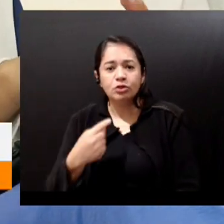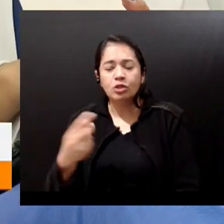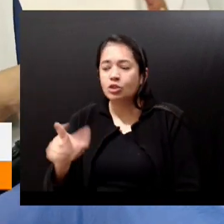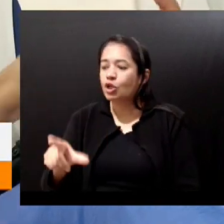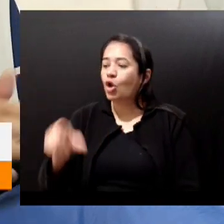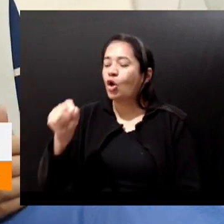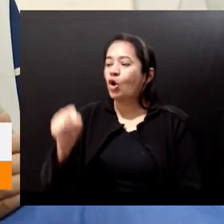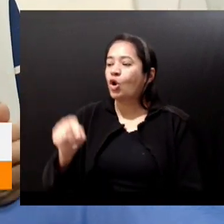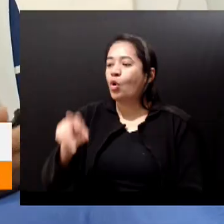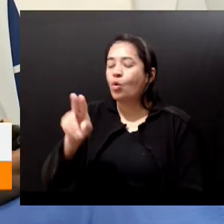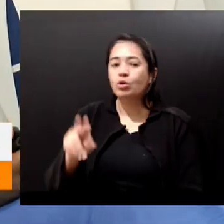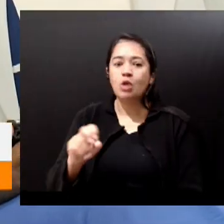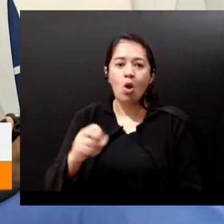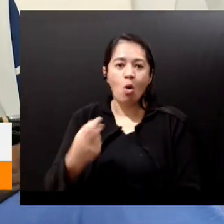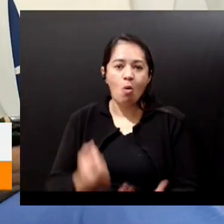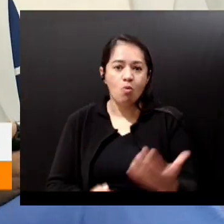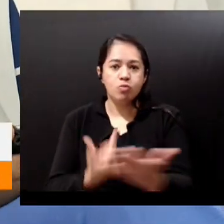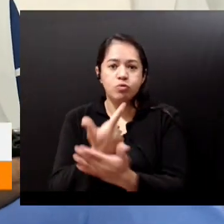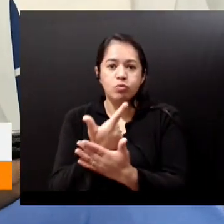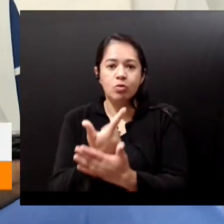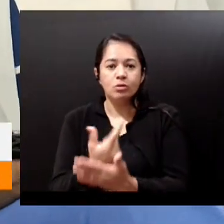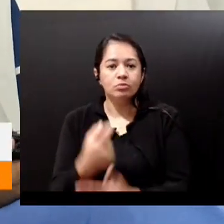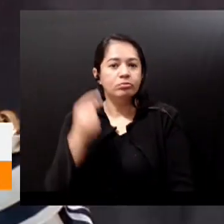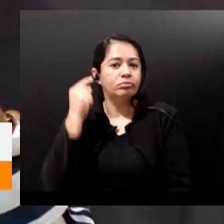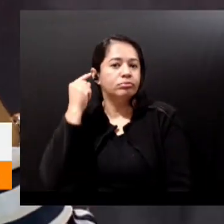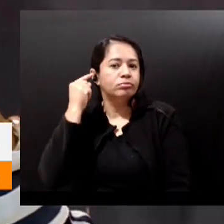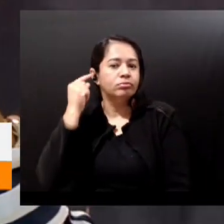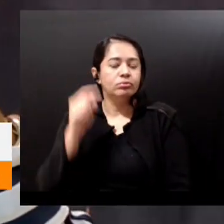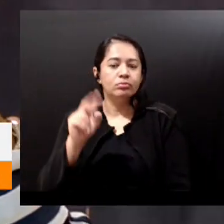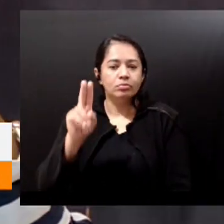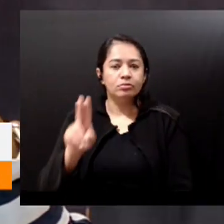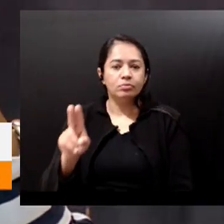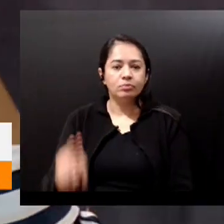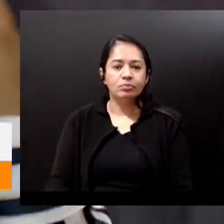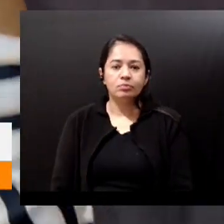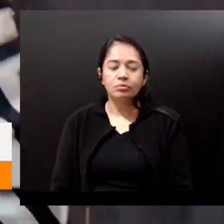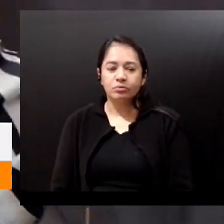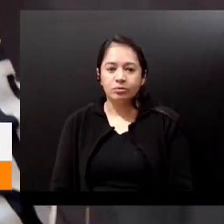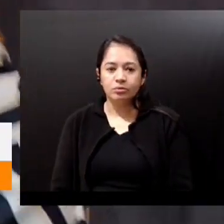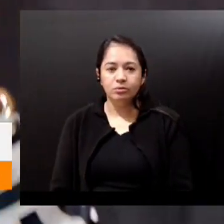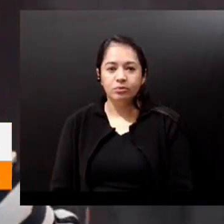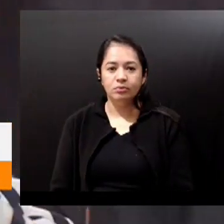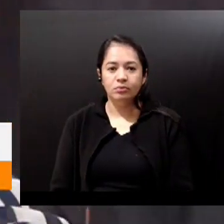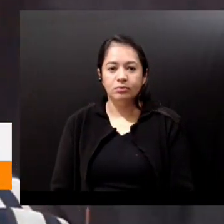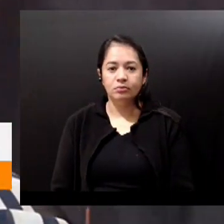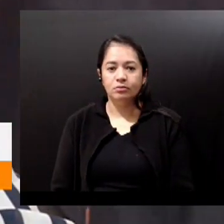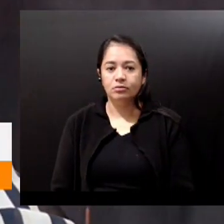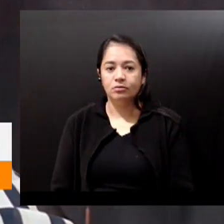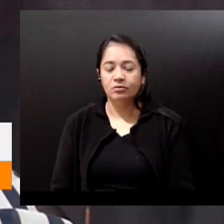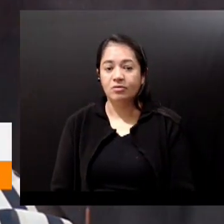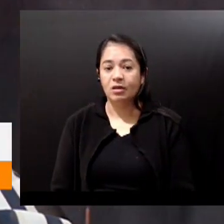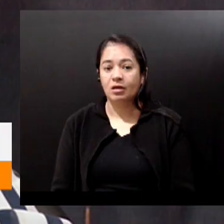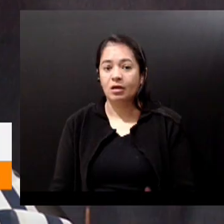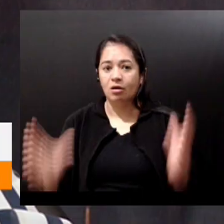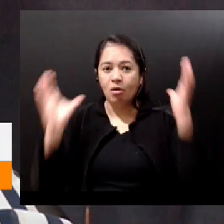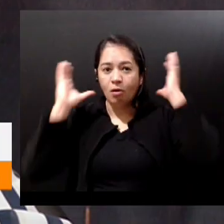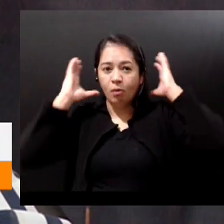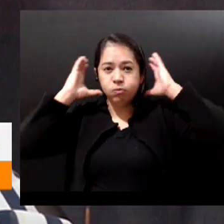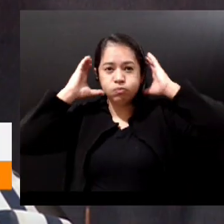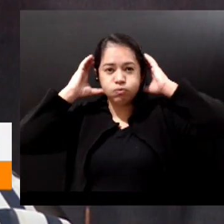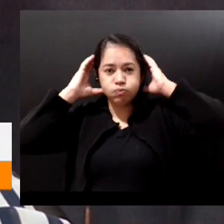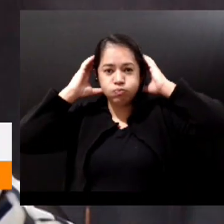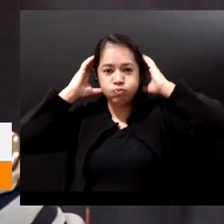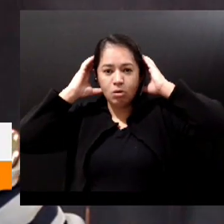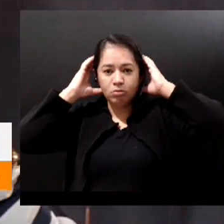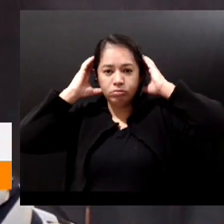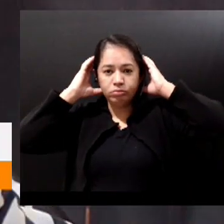fone de ouvido, Samara? Eu vejo que aquele fone de ouvido bem grande, né, esse que você trouxe aqui,